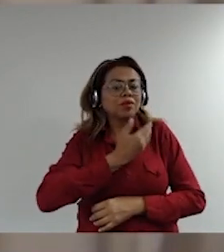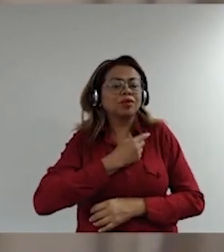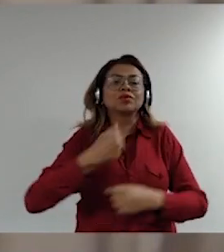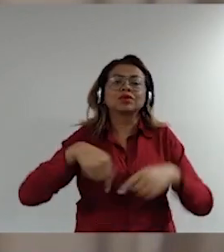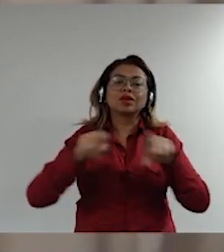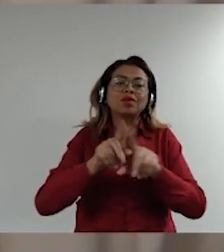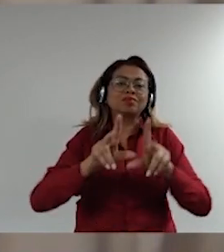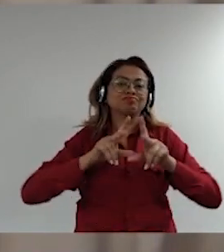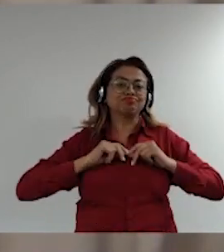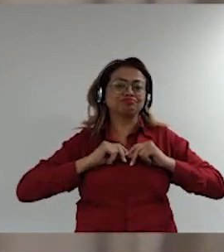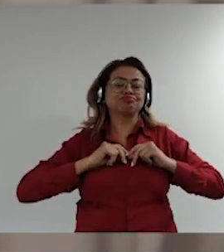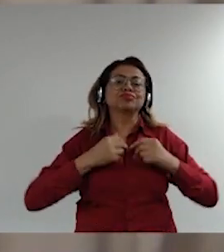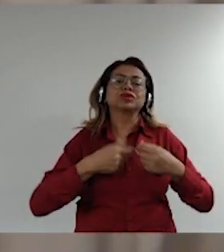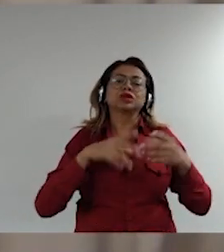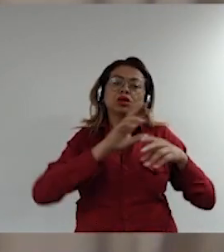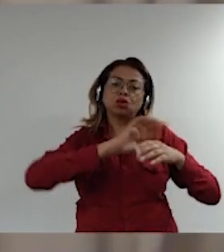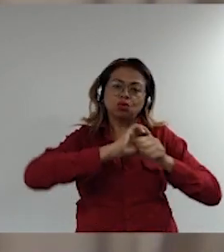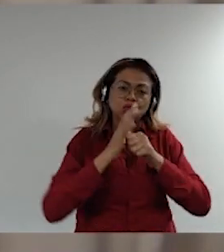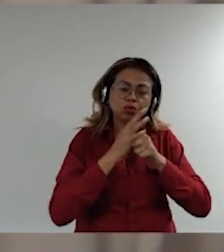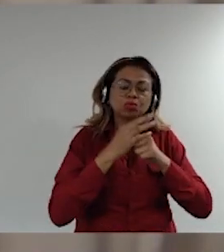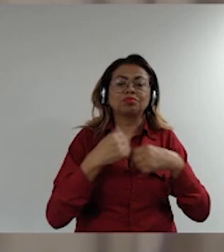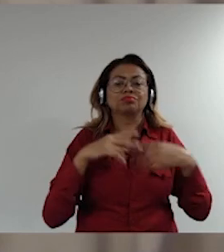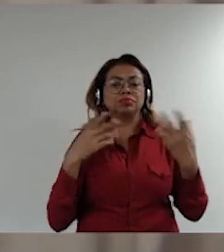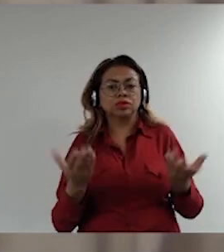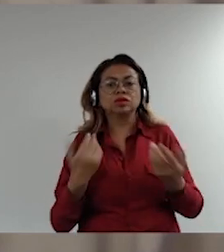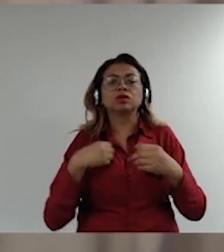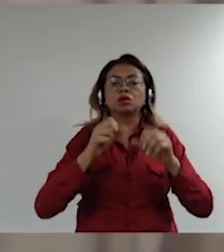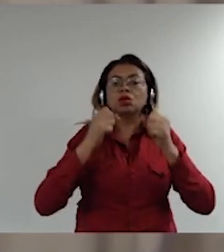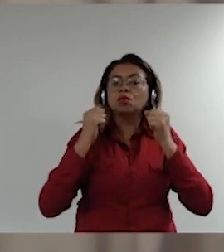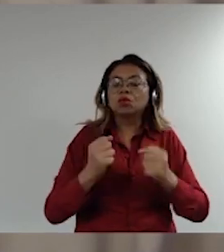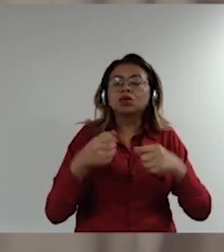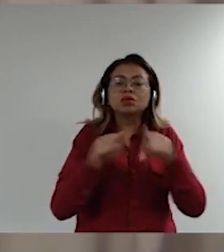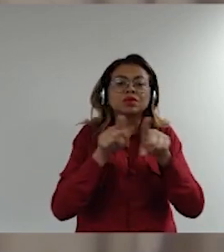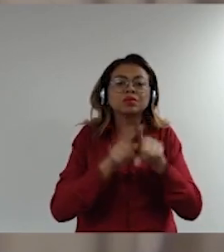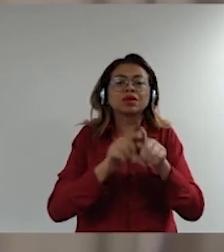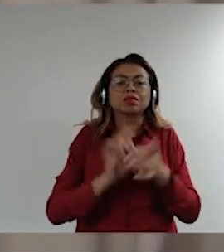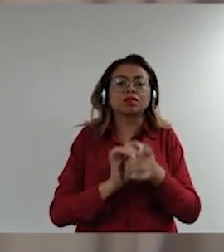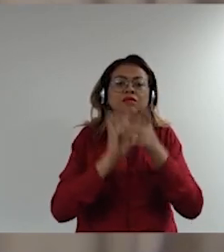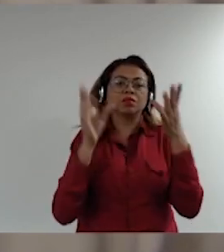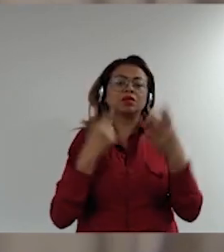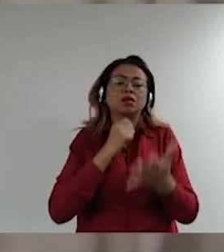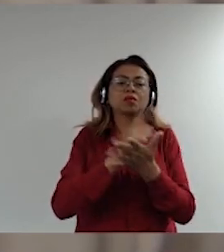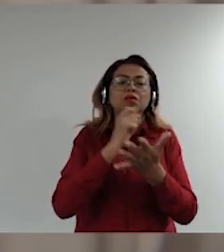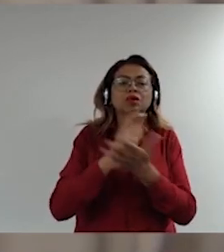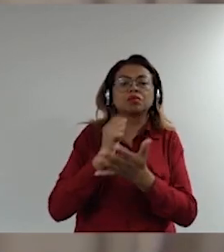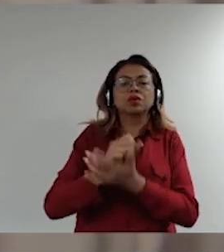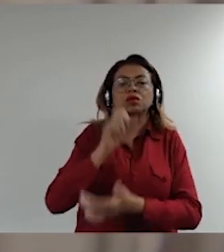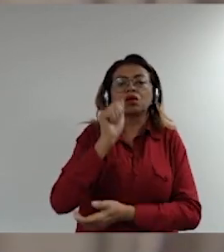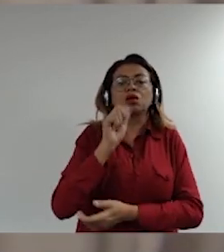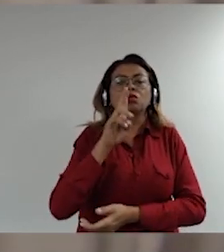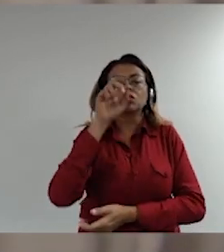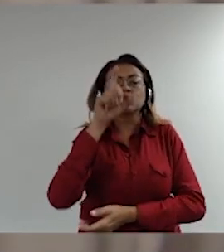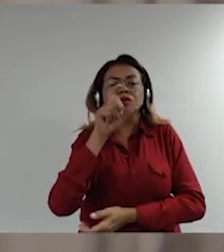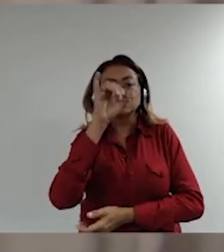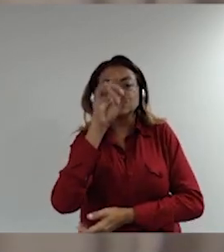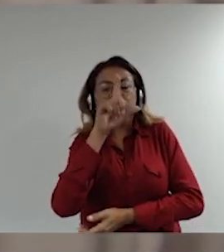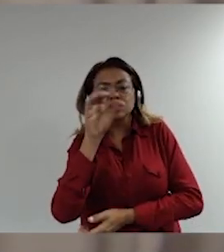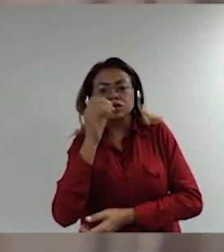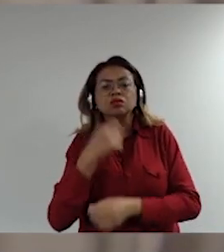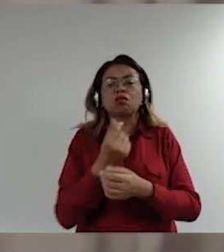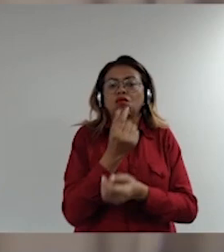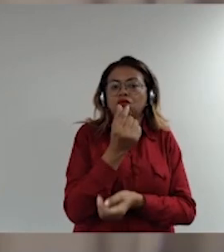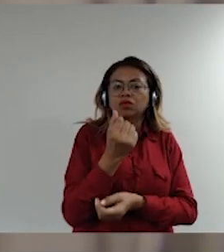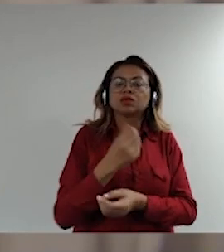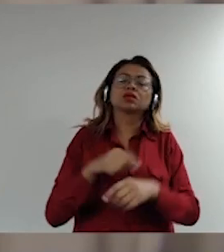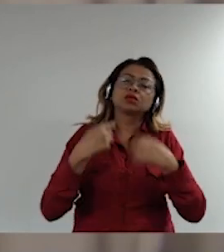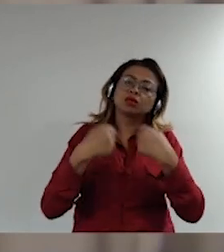acometidos do coronavírus, e pudemos também liberar recursos para pagamento de auxílio financeiro a eles, pudemos